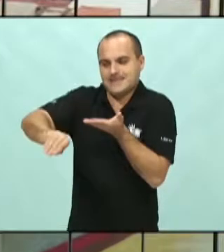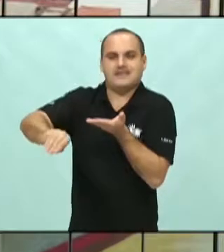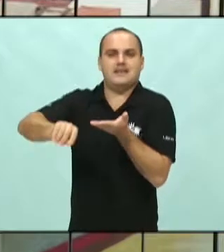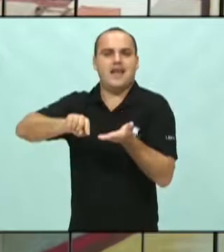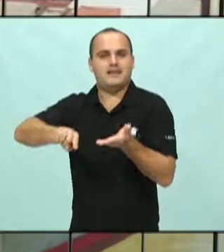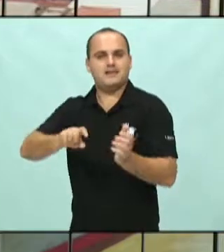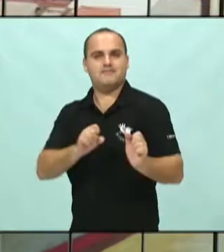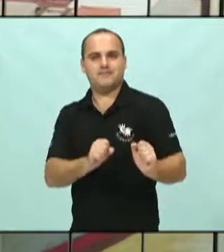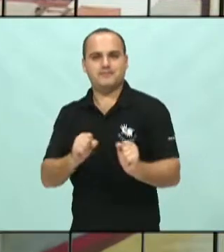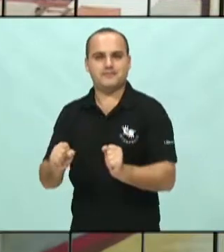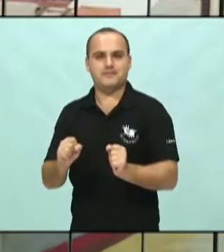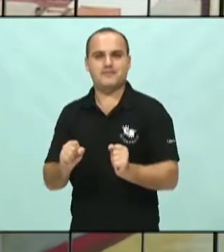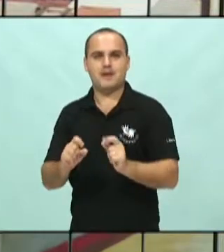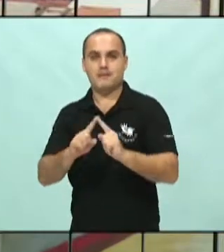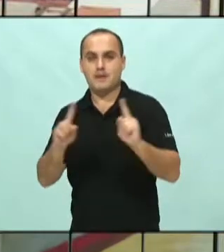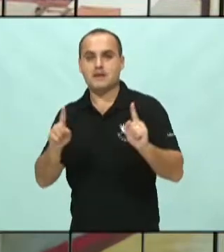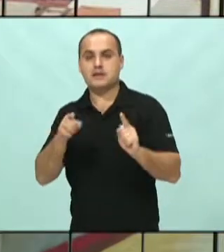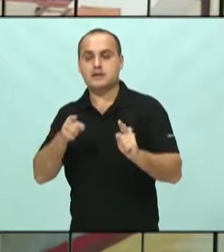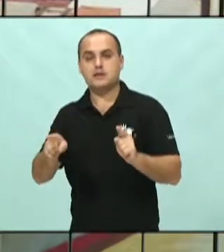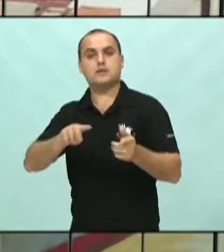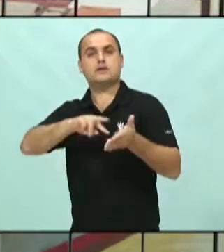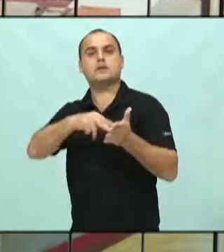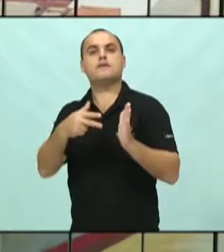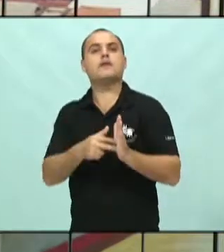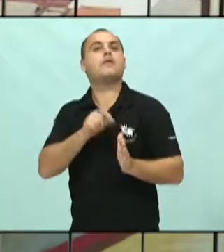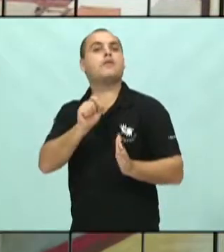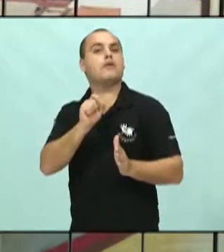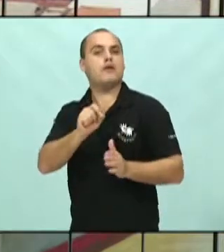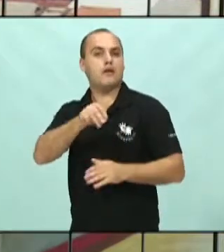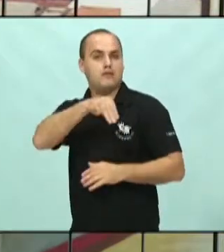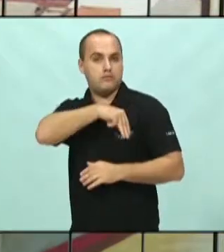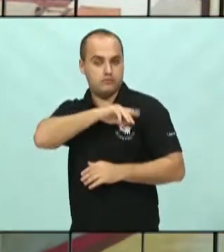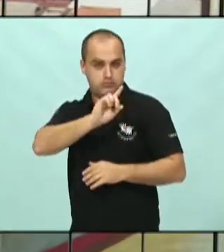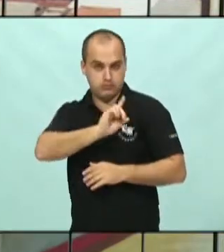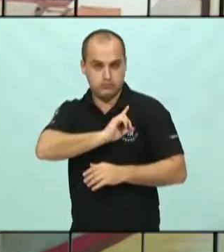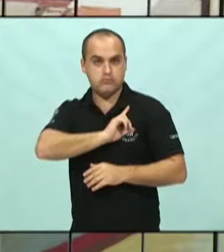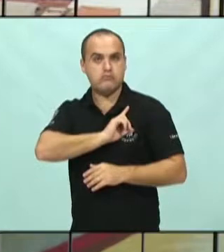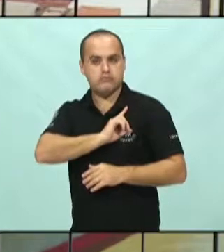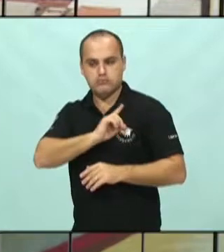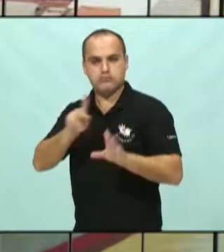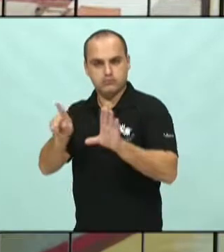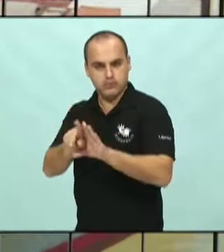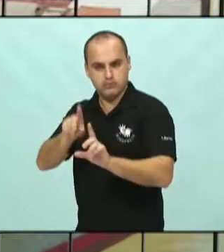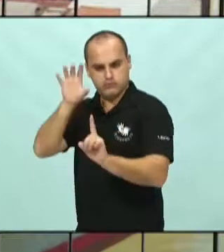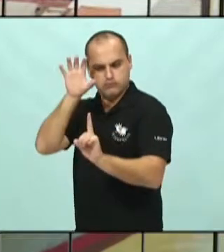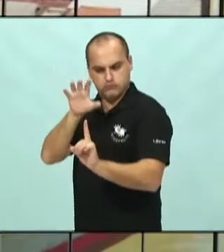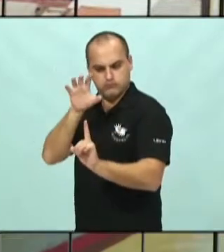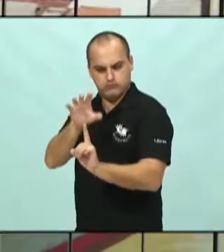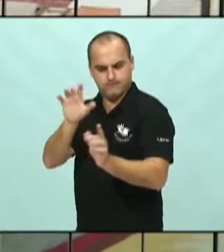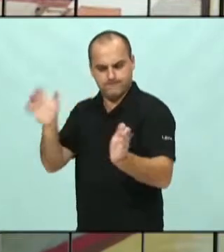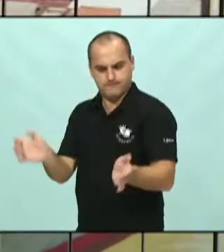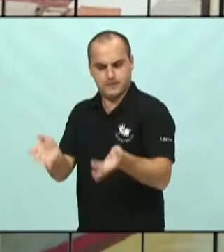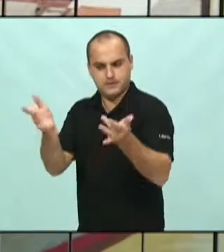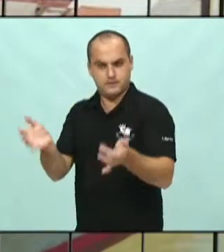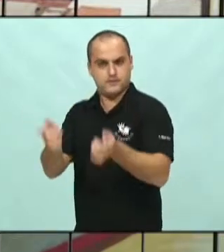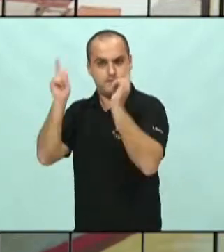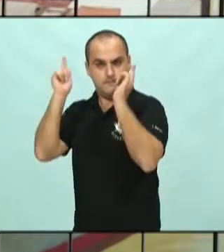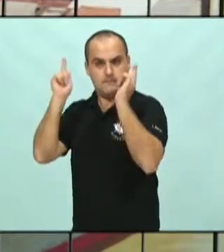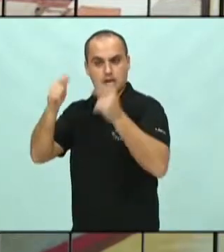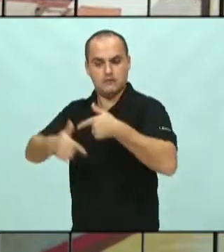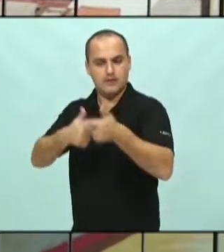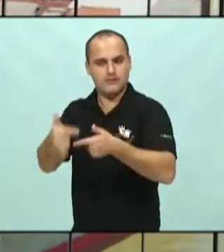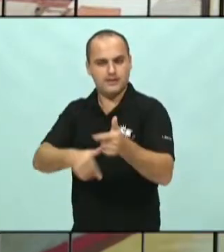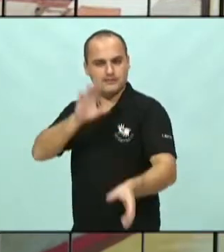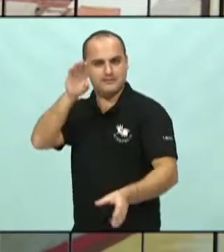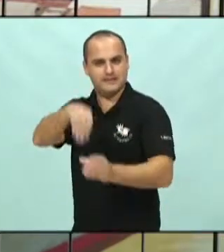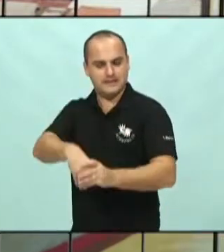possibilidade, mas isso prova que o Marcílio, principalmente empurrado, né, pela sua torcida e um trabalho bem feito, bem